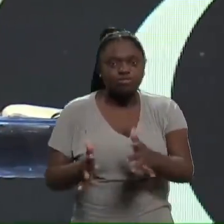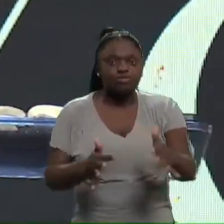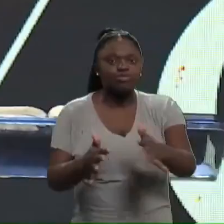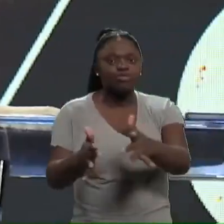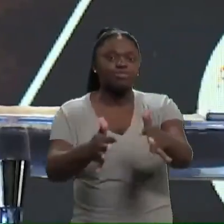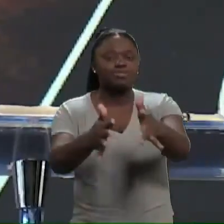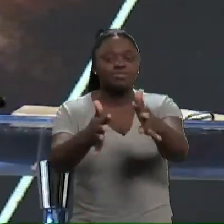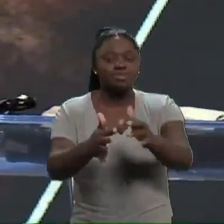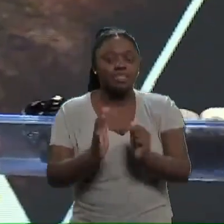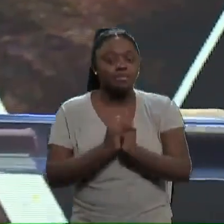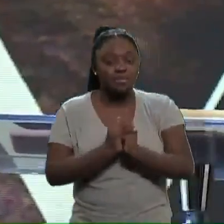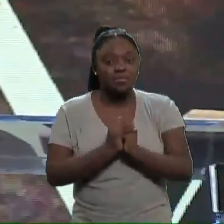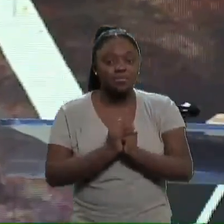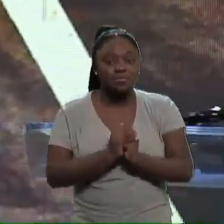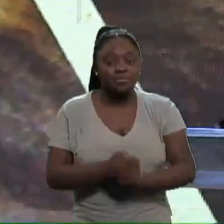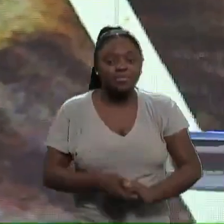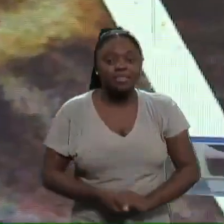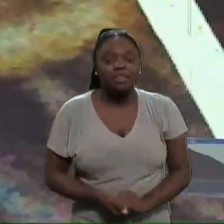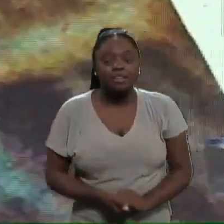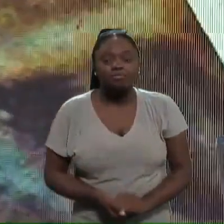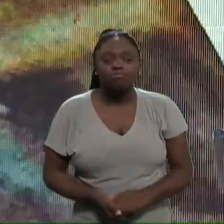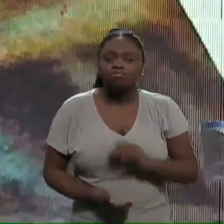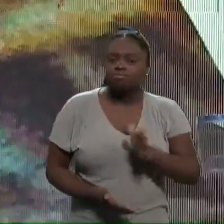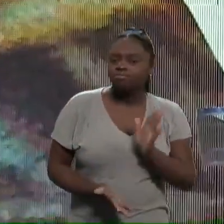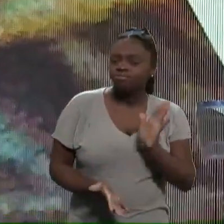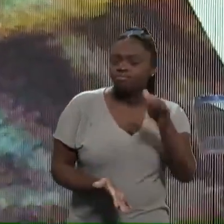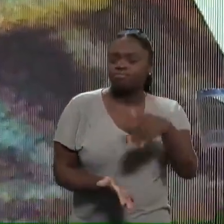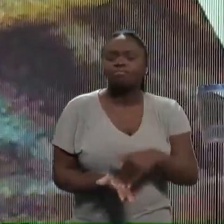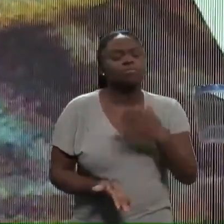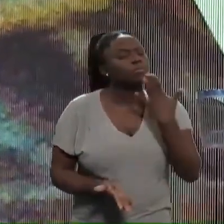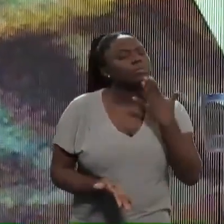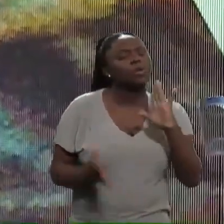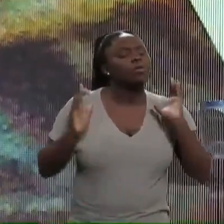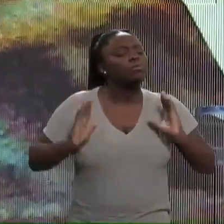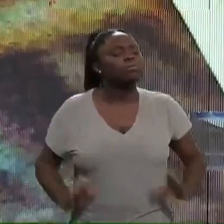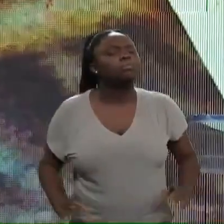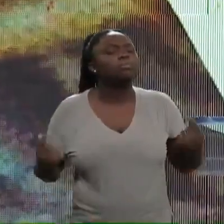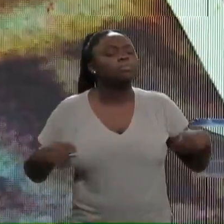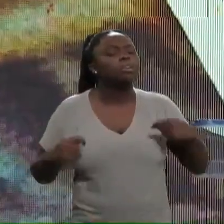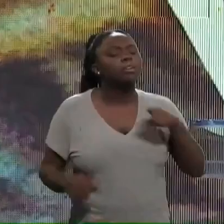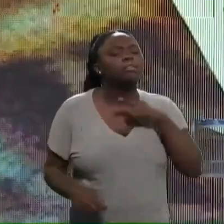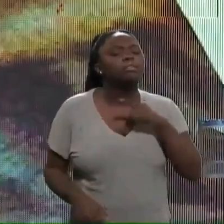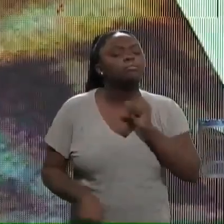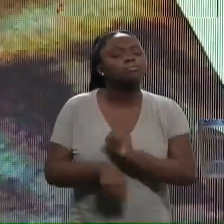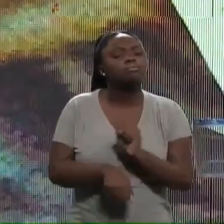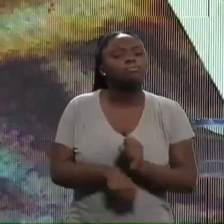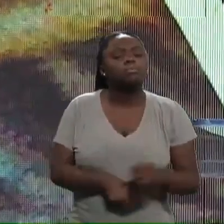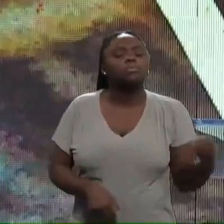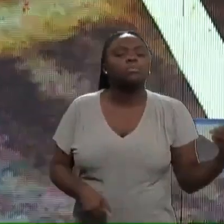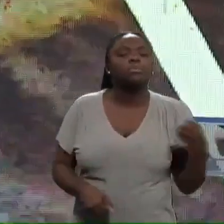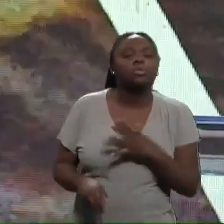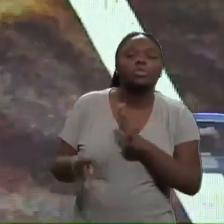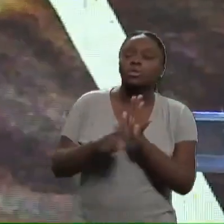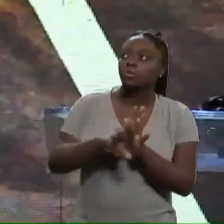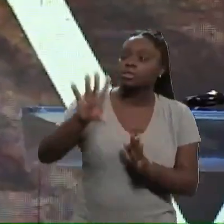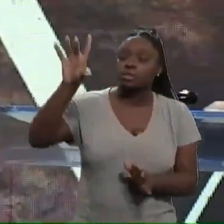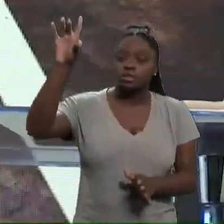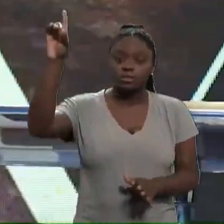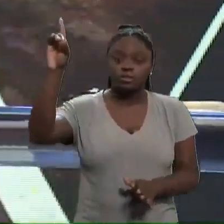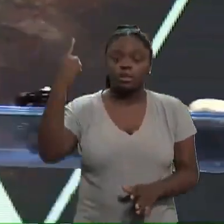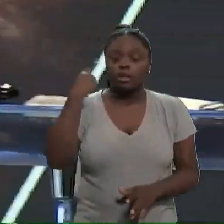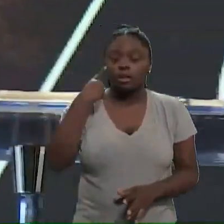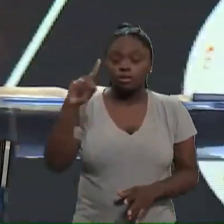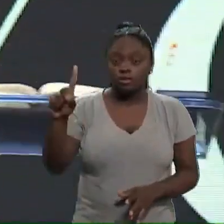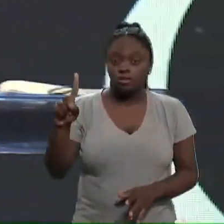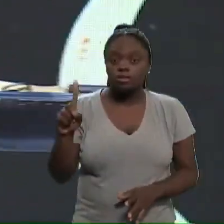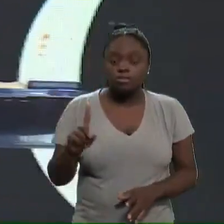Meu irmão, para finalizar, qual é a posição que eu tenho que ter para esperar o novo de Deus? A última posição